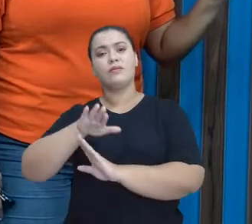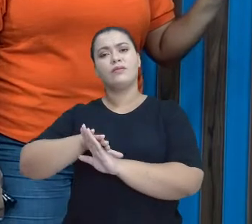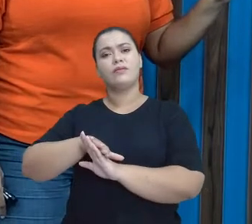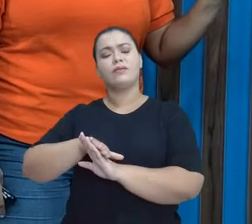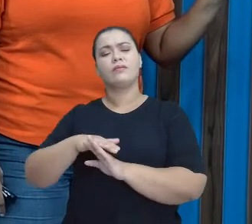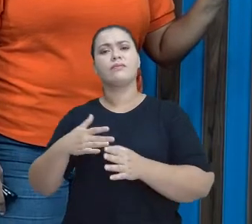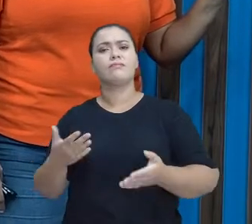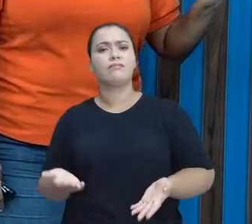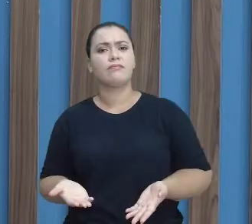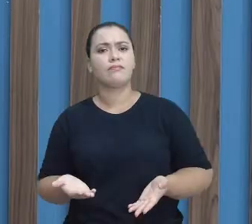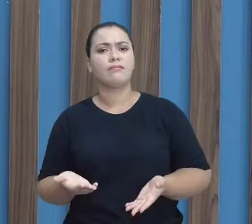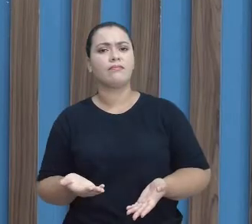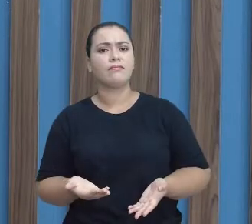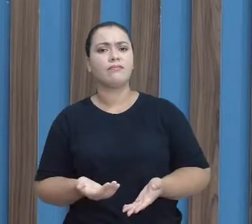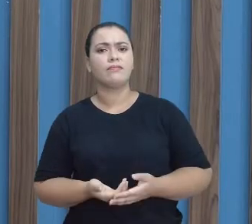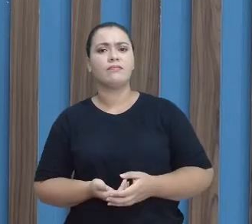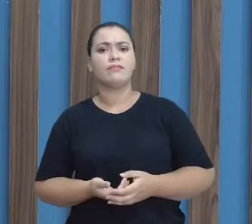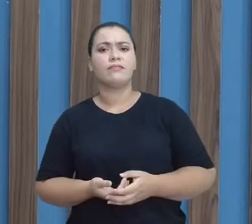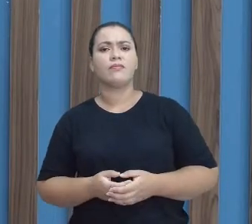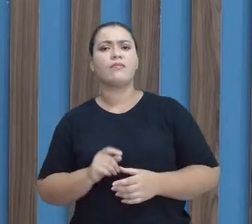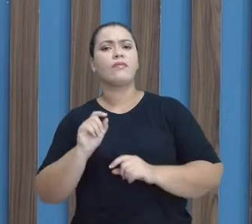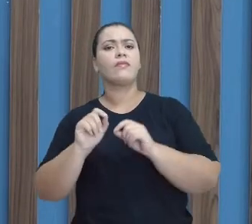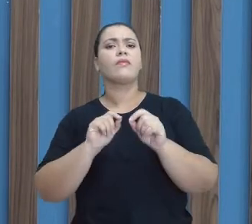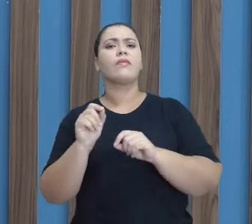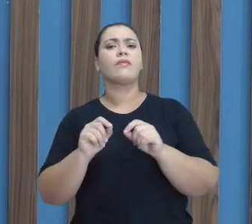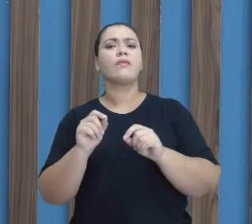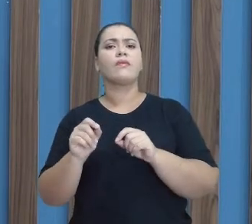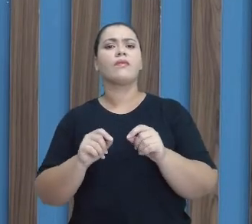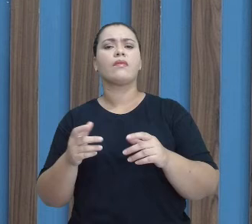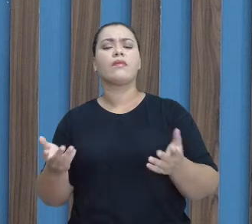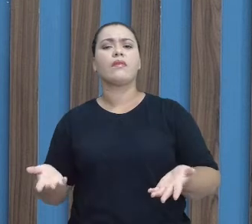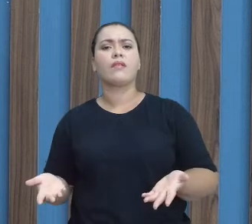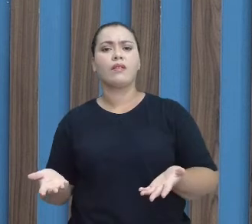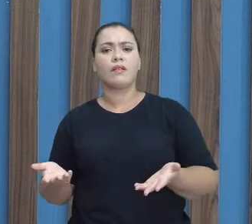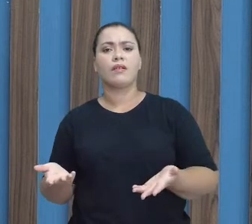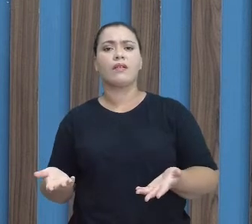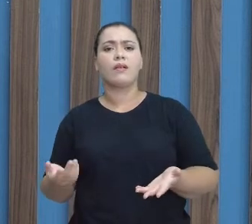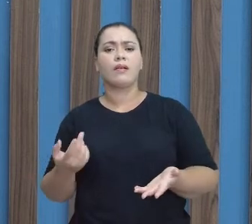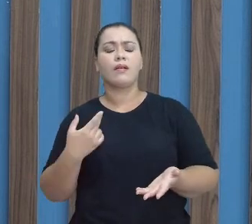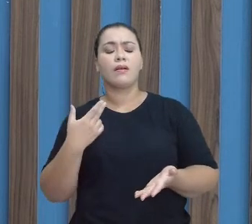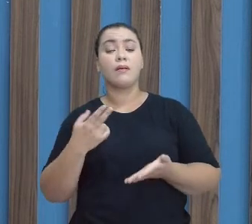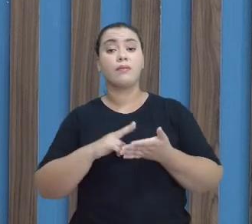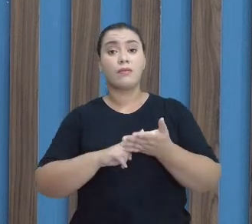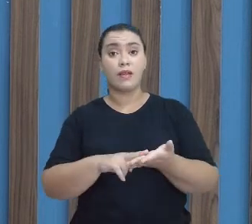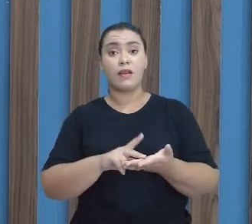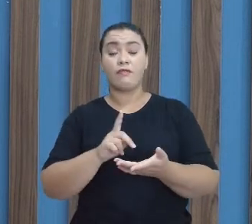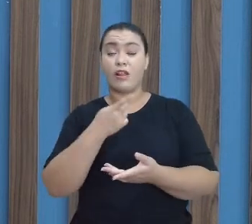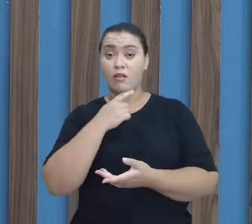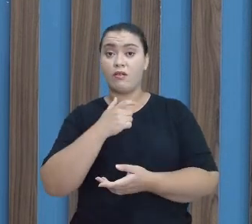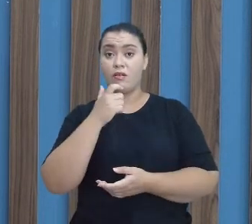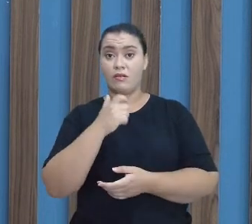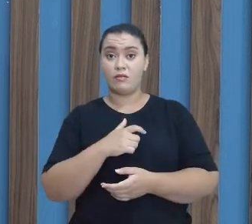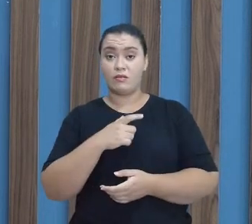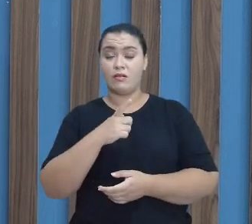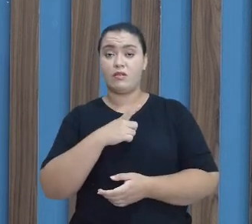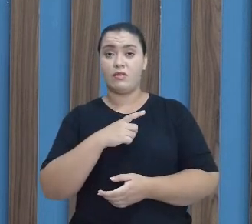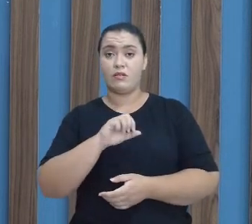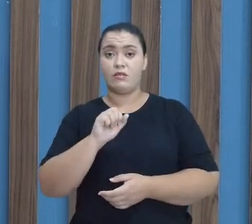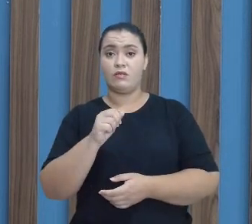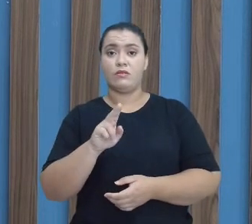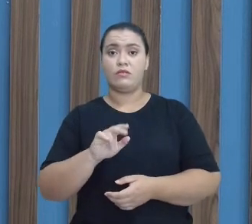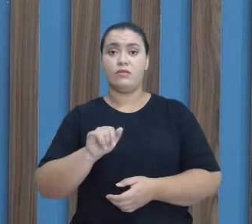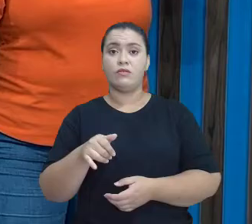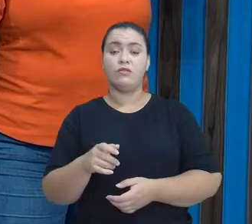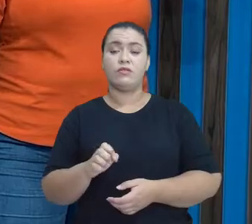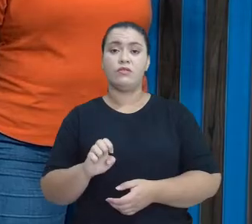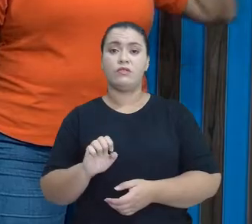indireto. E aí eu enviei. Quem enviou os postais? Eu. Então a gente tem o quê? O sujeito. E o